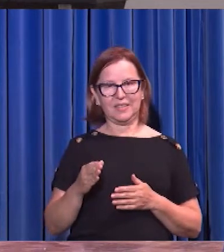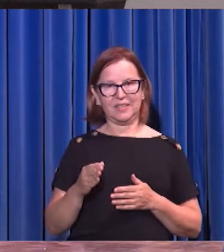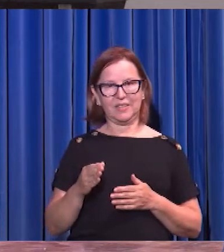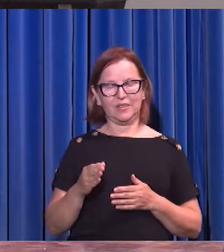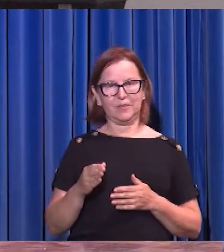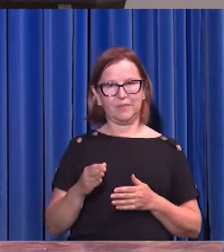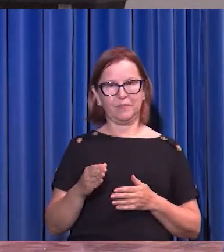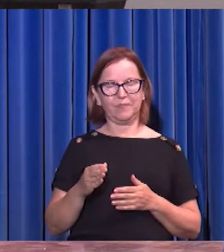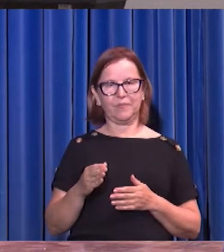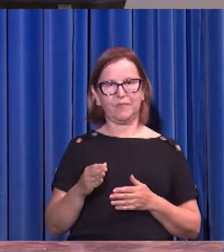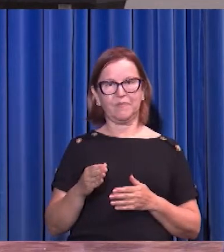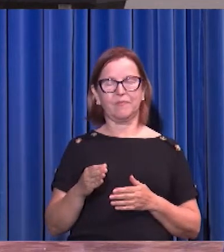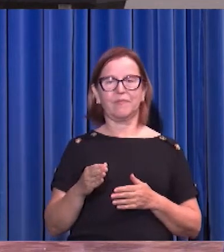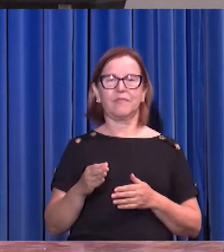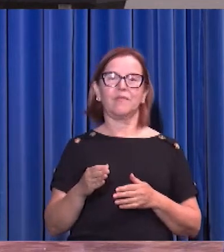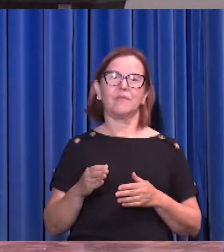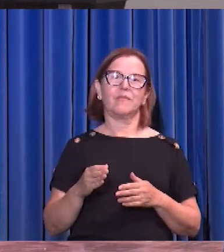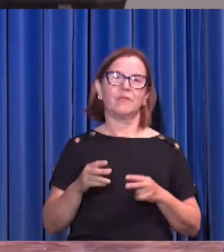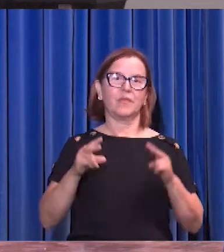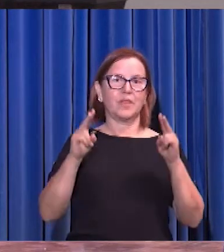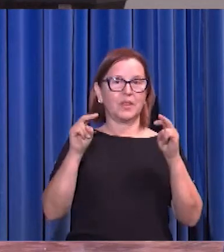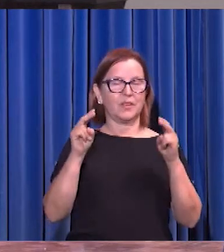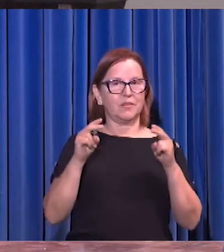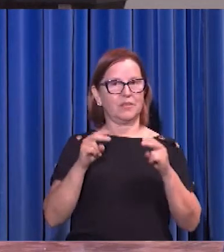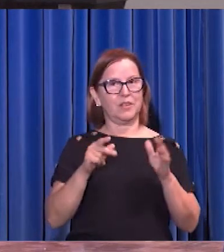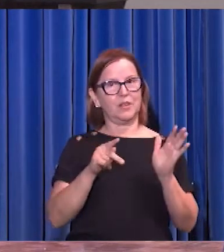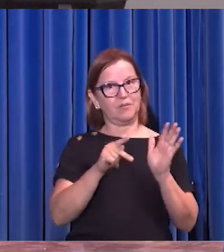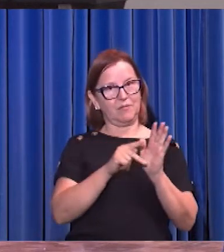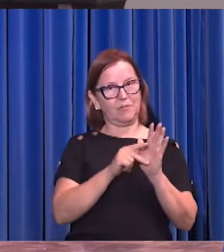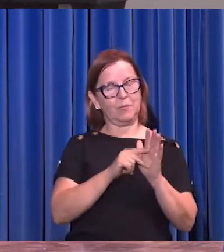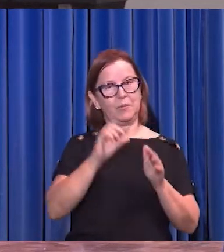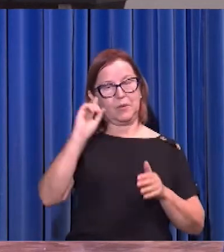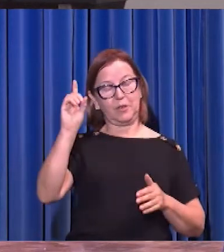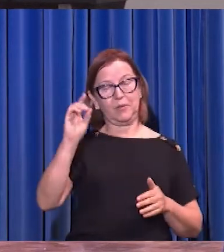ao próprio Deus. E ele então, Nicodemos, busca